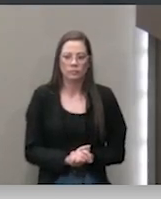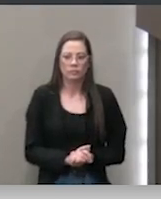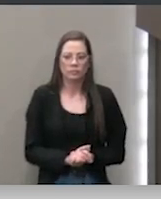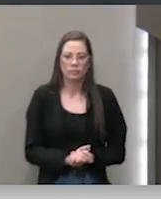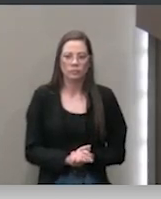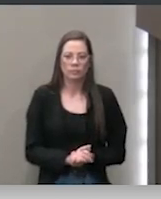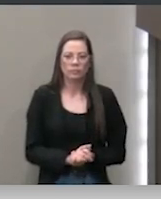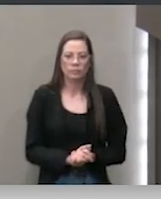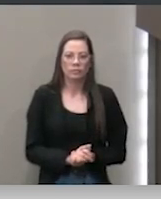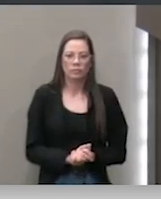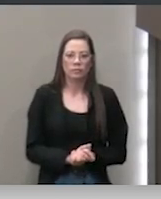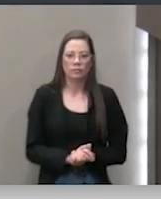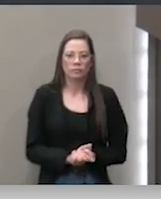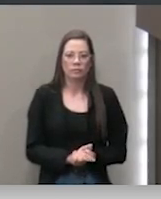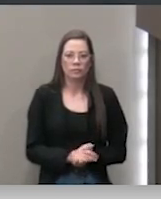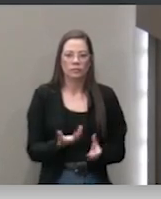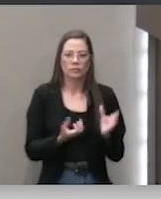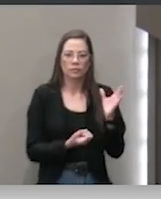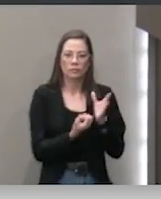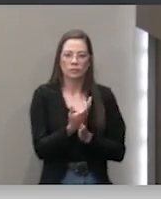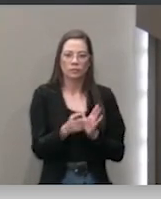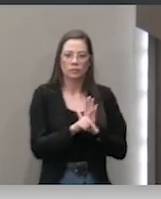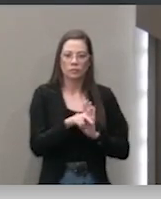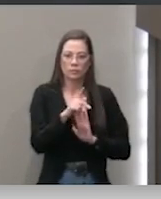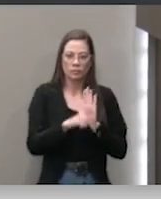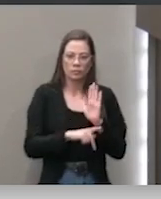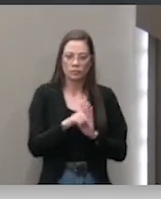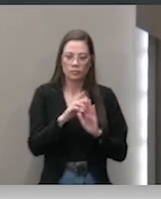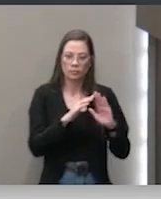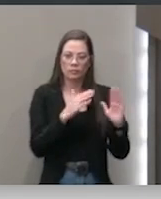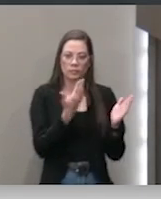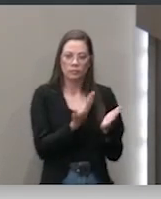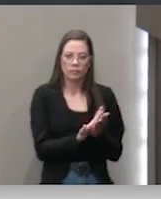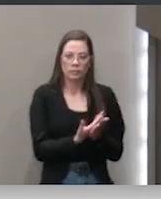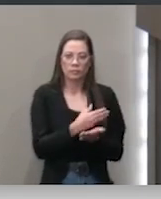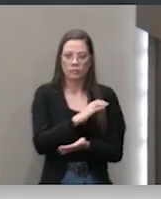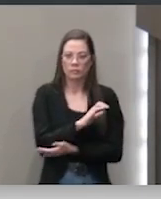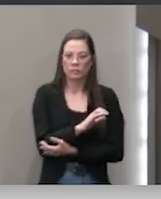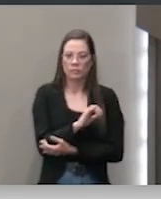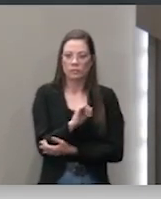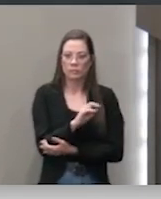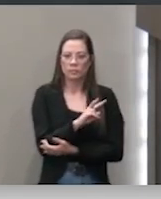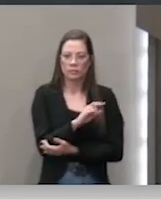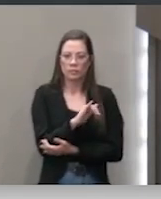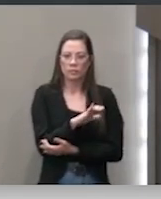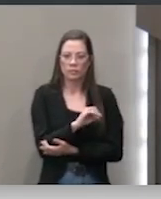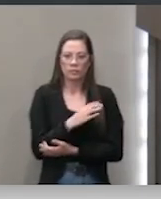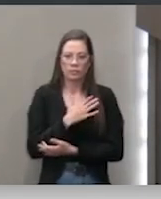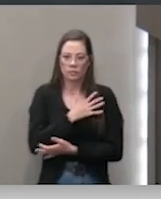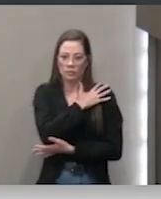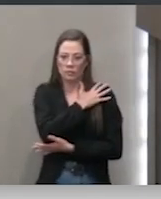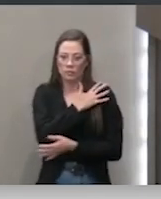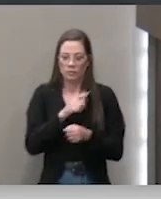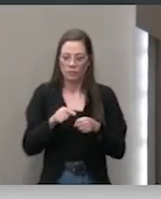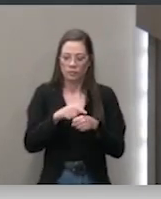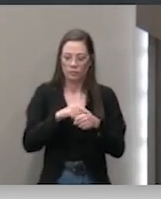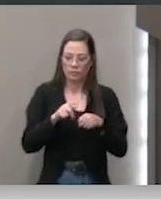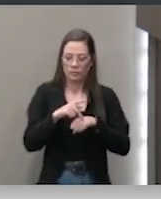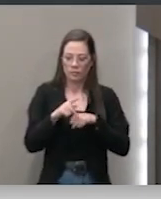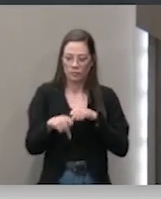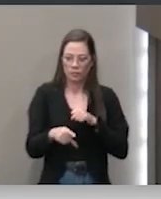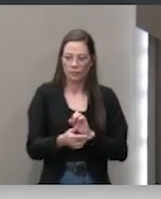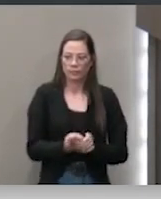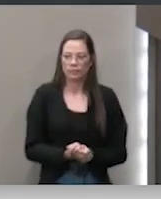Autora do projeto, criação da Escola Cívico-Militar no âmbito do município de Passo Fundo. Com a